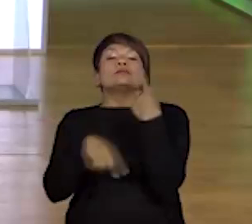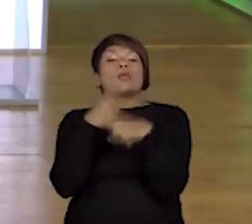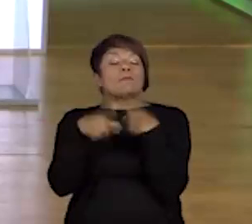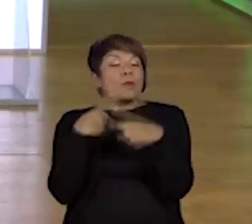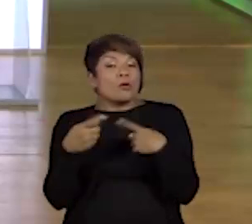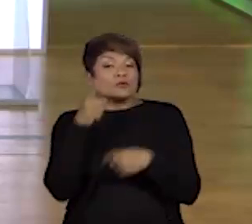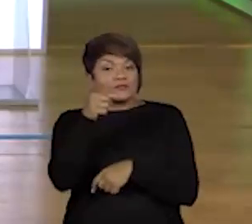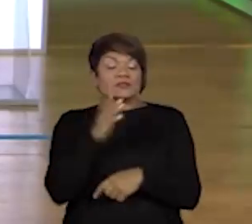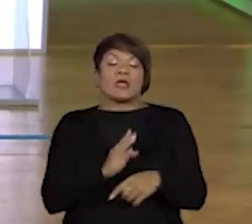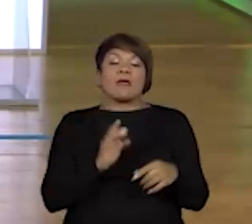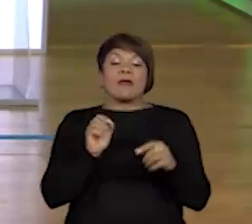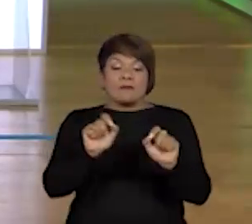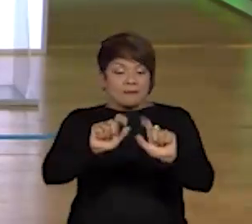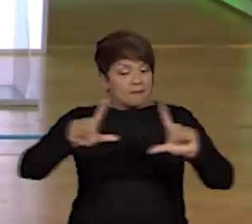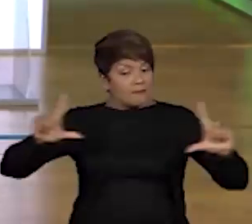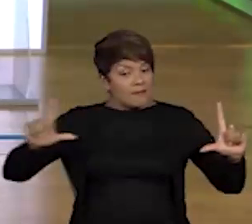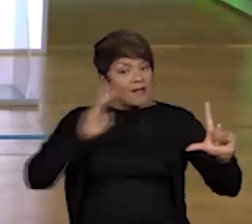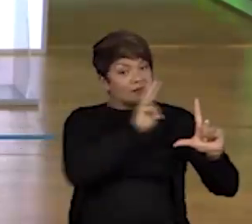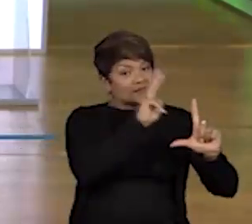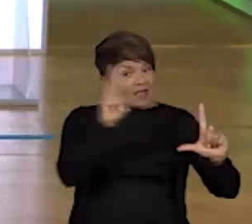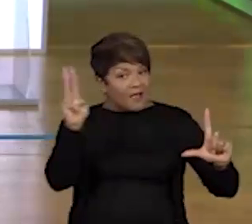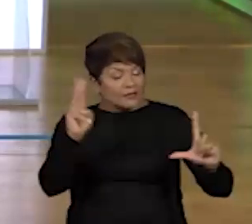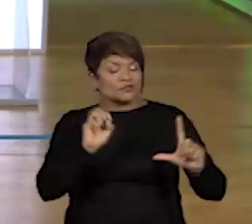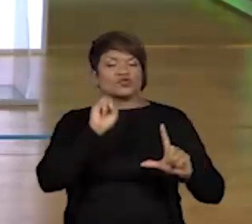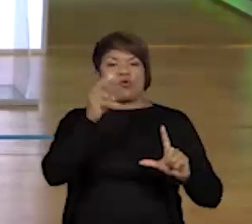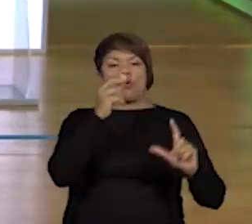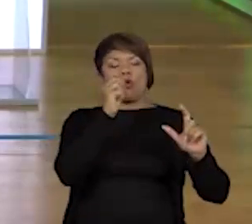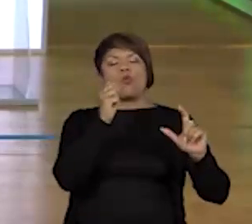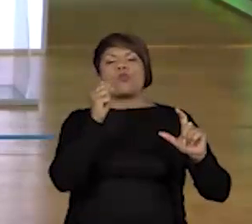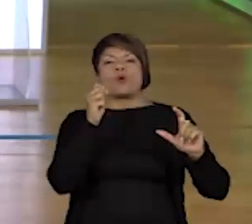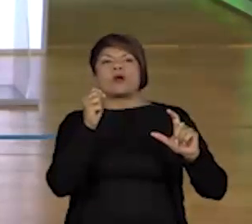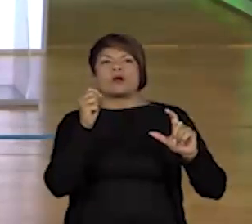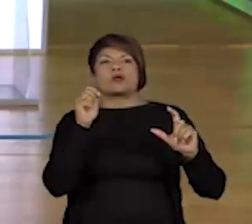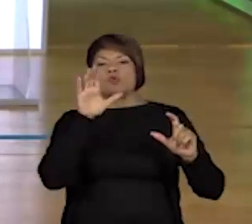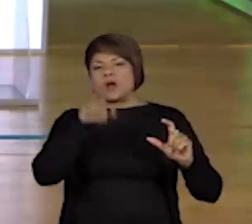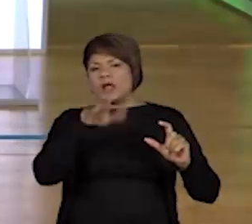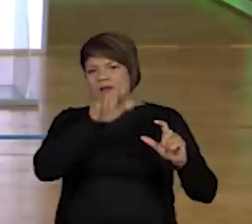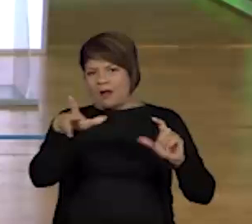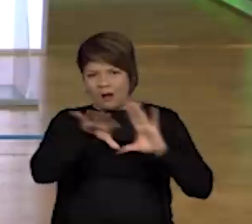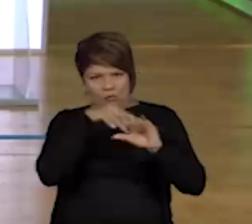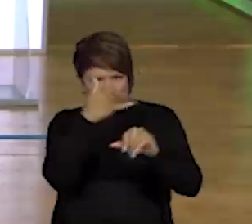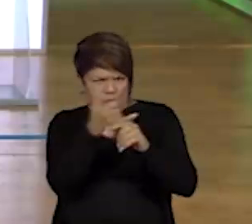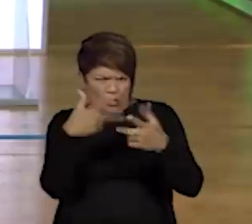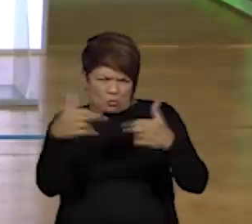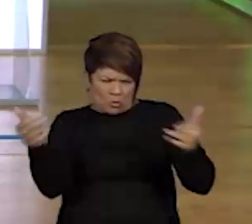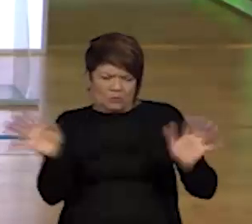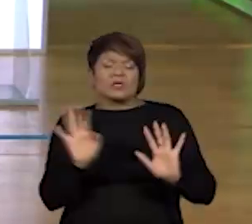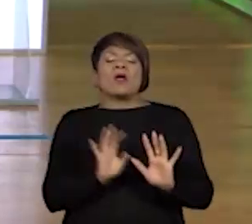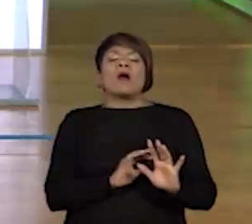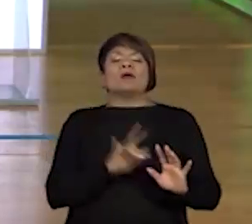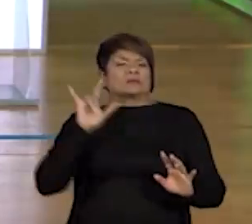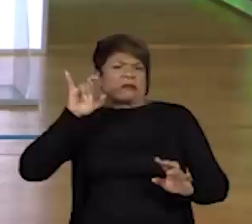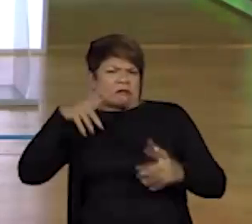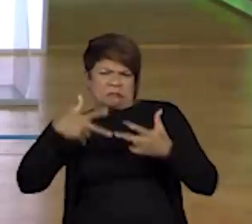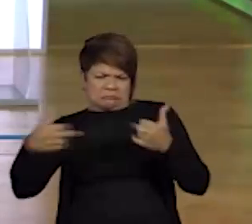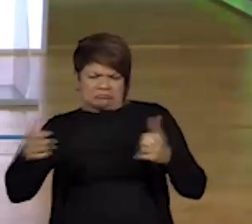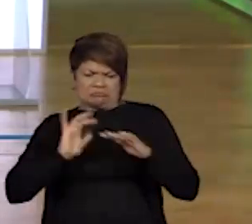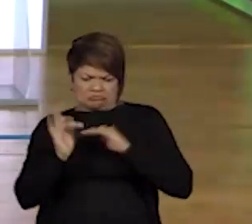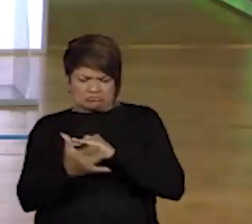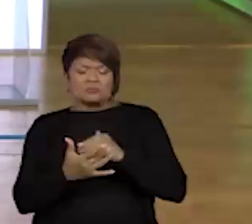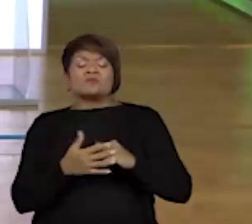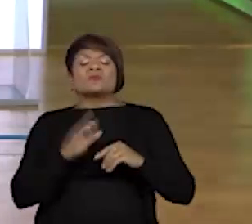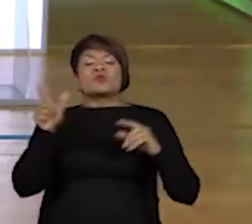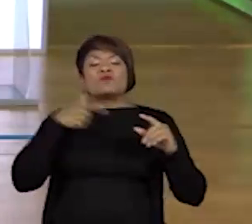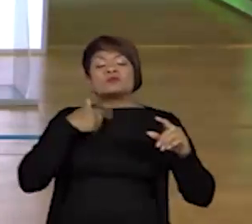no site desse lugar ou na página, no canal desse lugar e colocar aí qual que foi a sua experiência, se